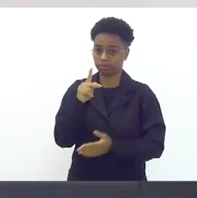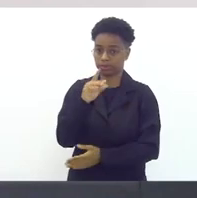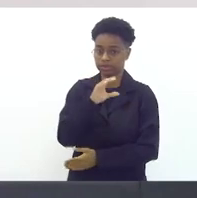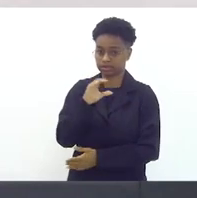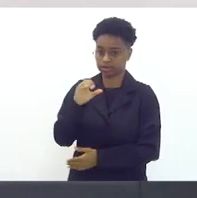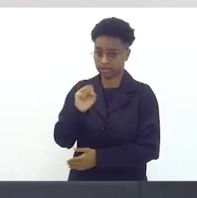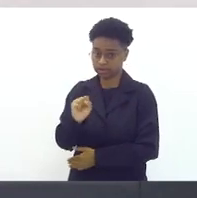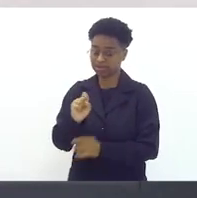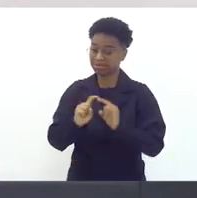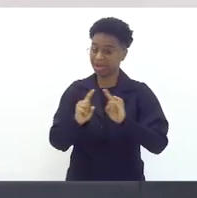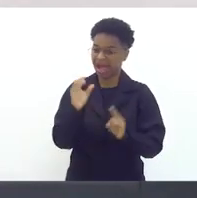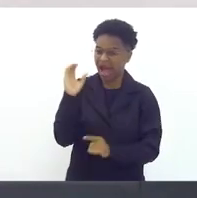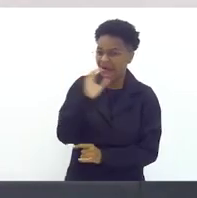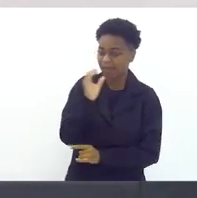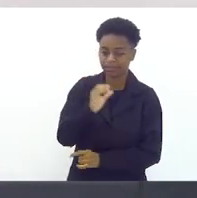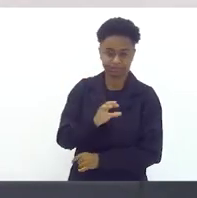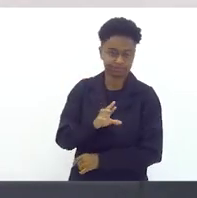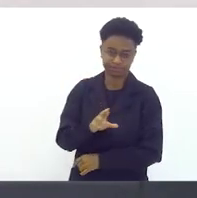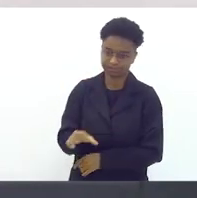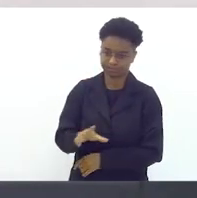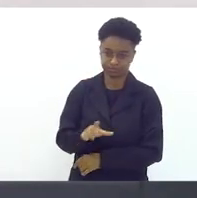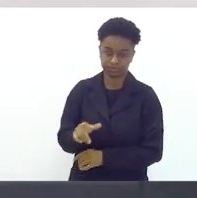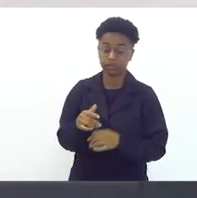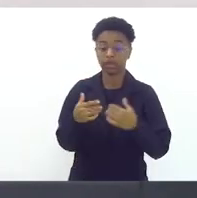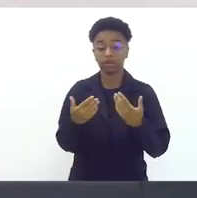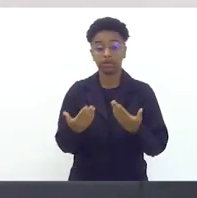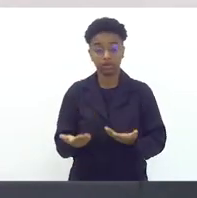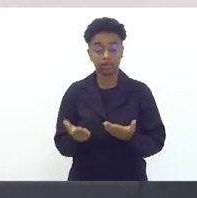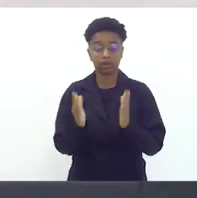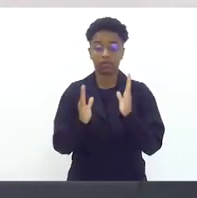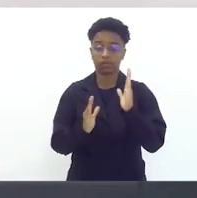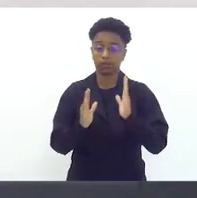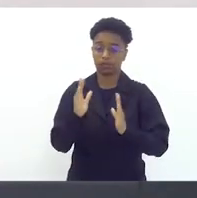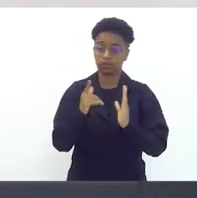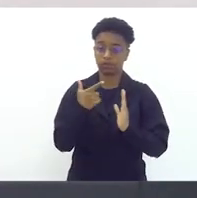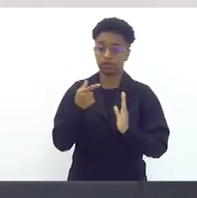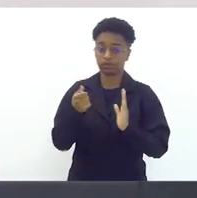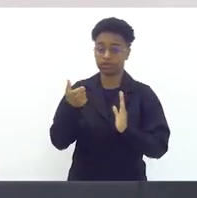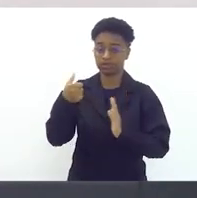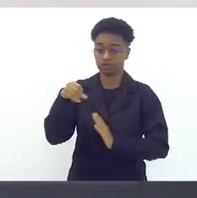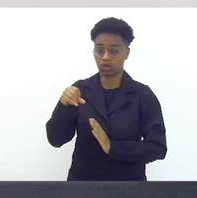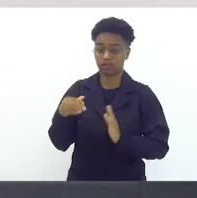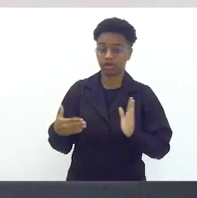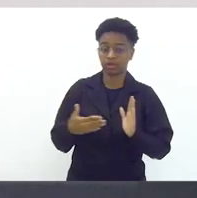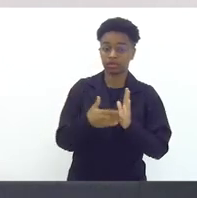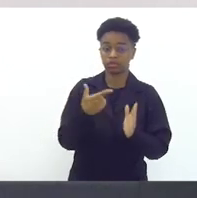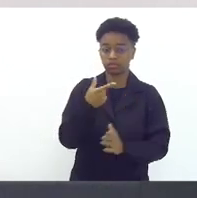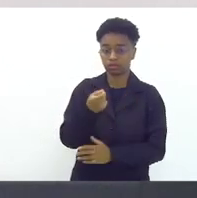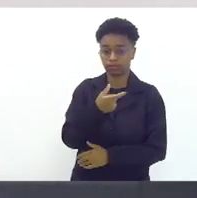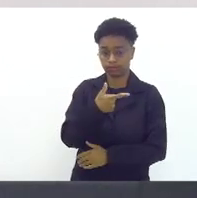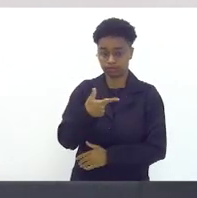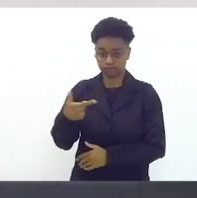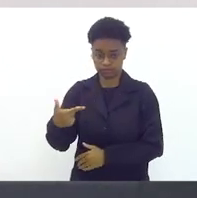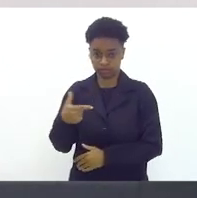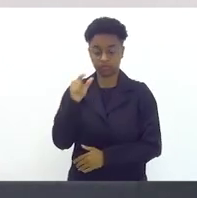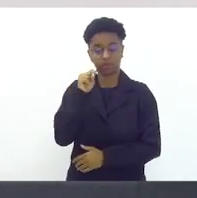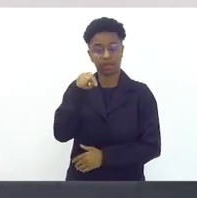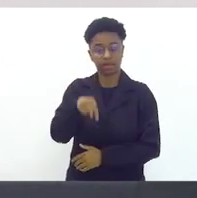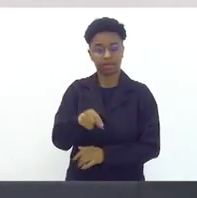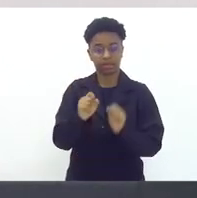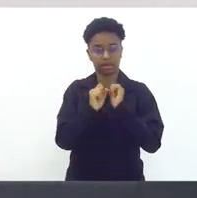não foi tão rápido assim. Isso fez que, na legislatura de 19 a 22, essa Casa de